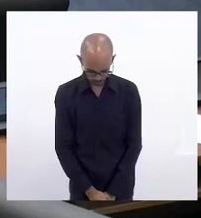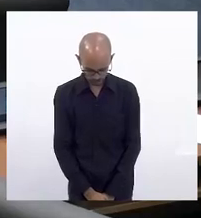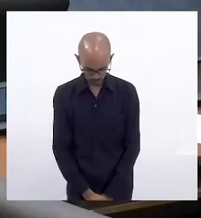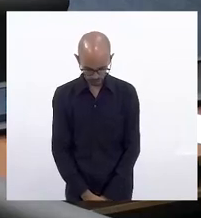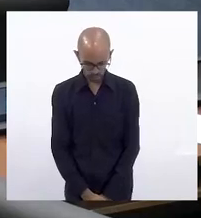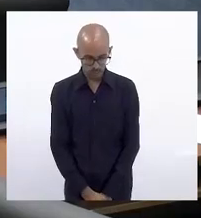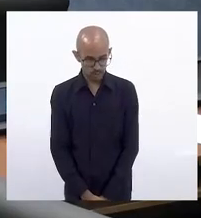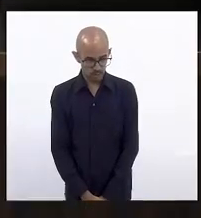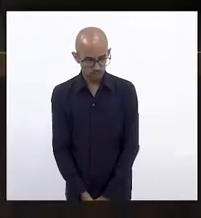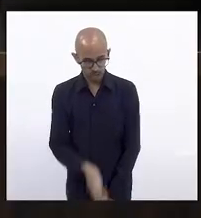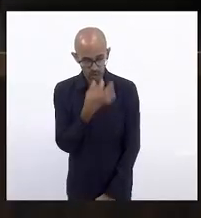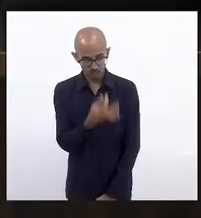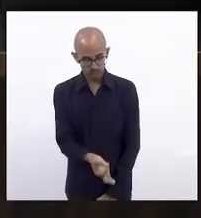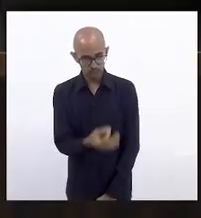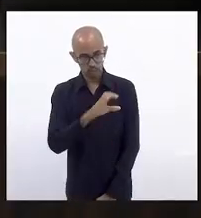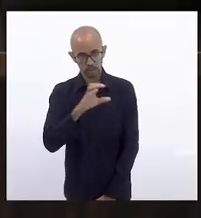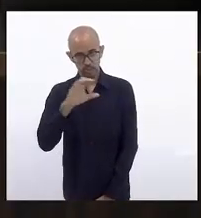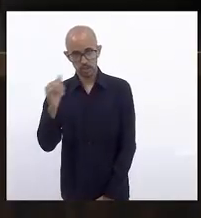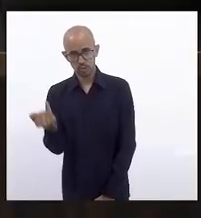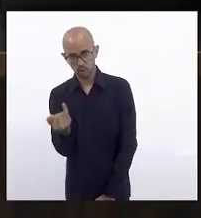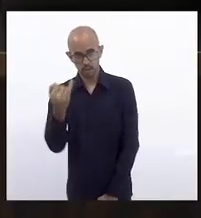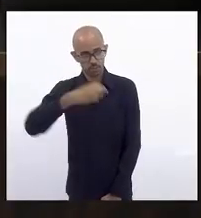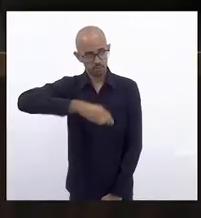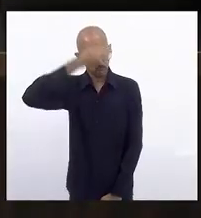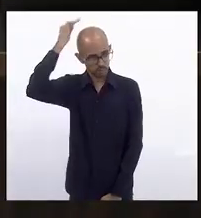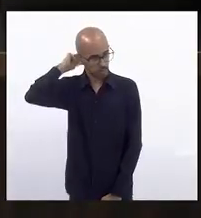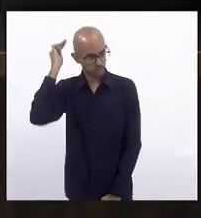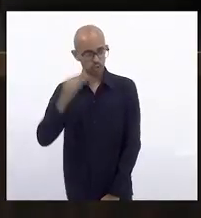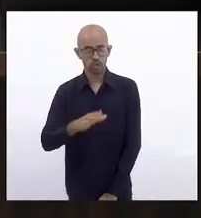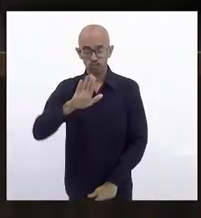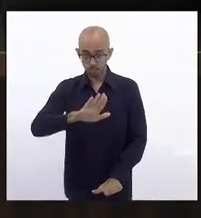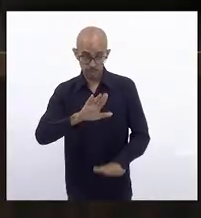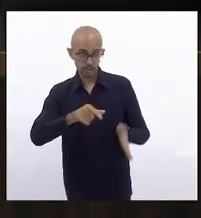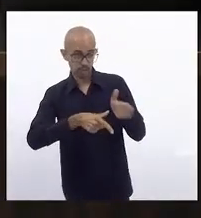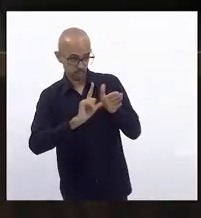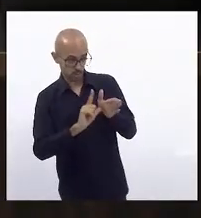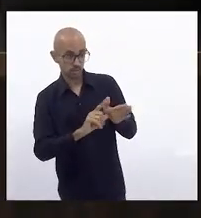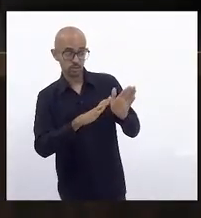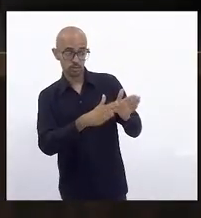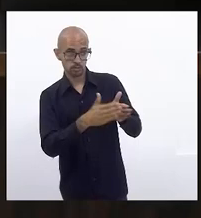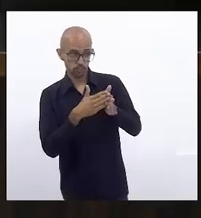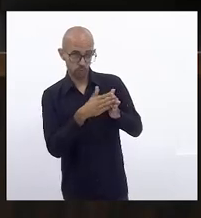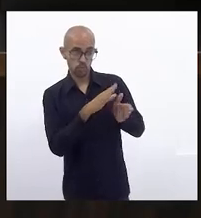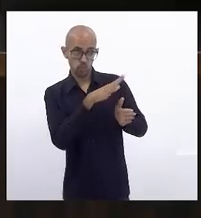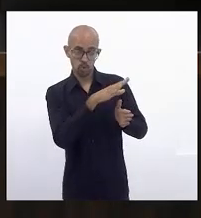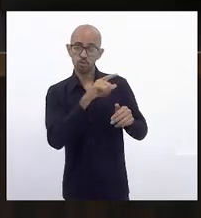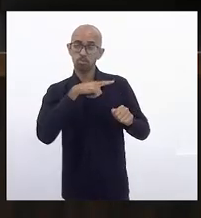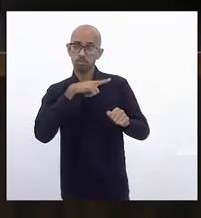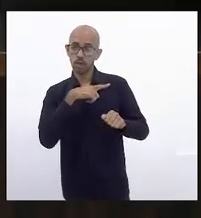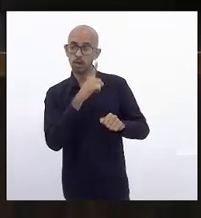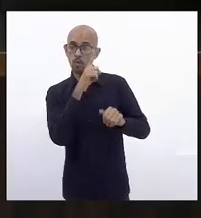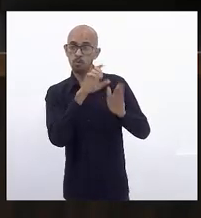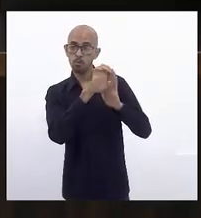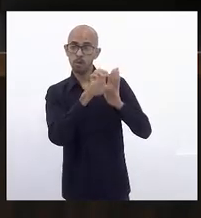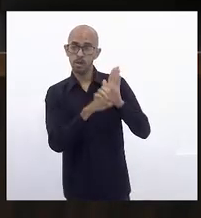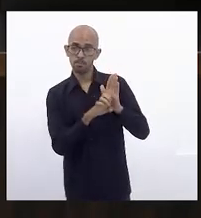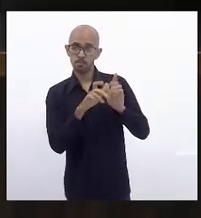Para emitir parecer pela Comissão de Constituição e Justiça, deputado Márcio Pacheco. Antes, porém, Márcio, tem uma única emenda a esse projeto.